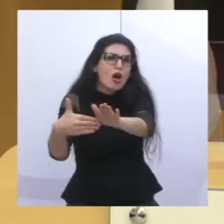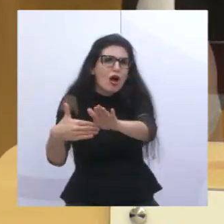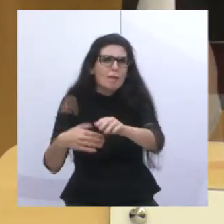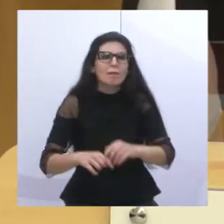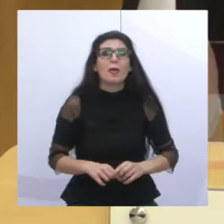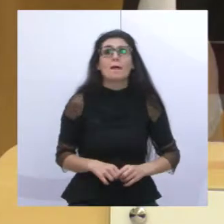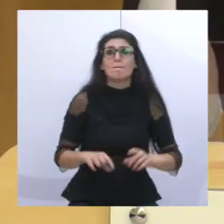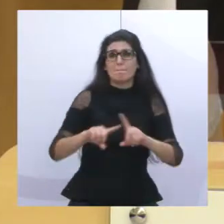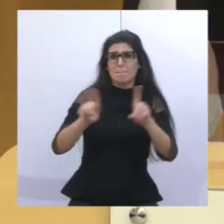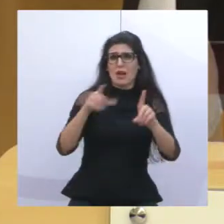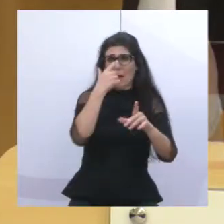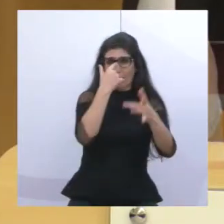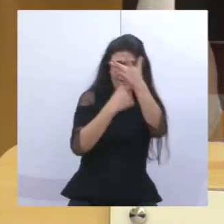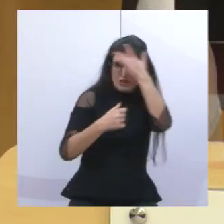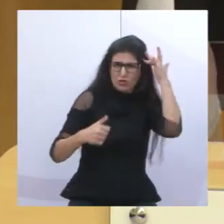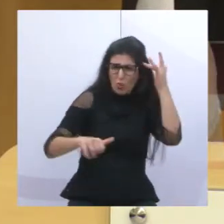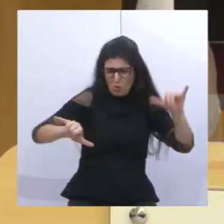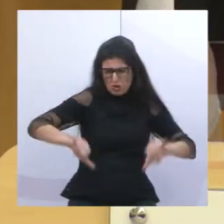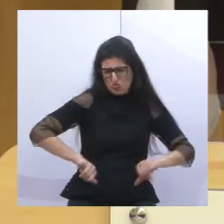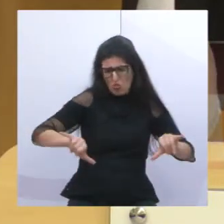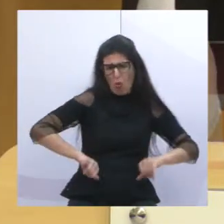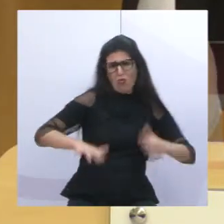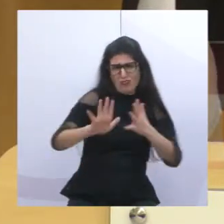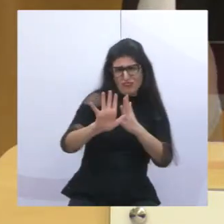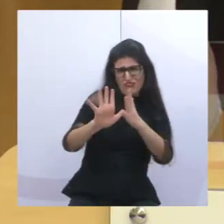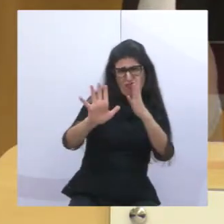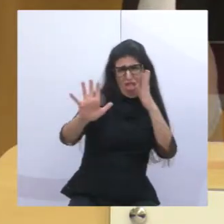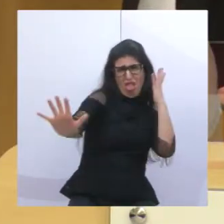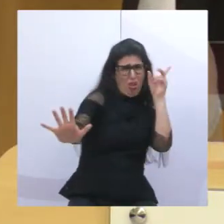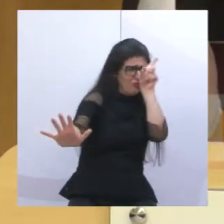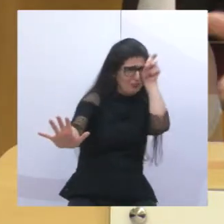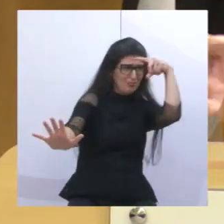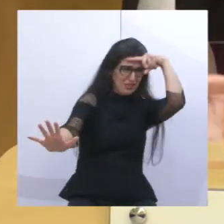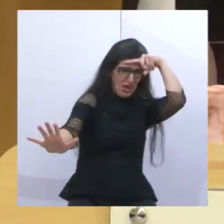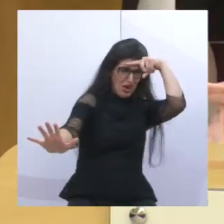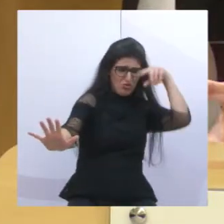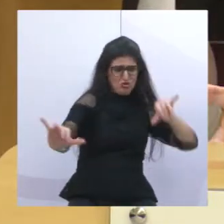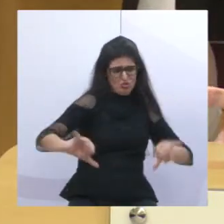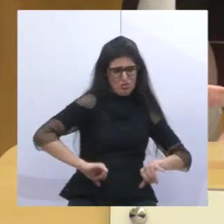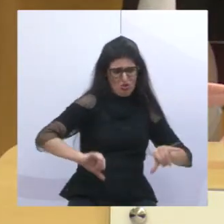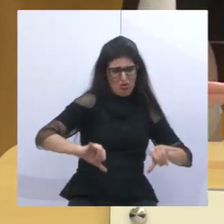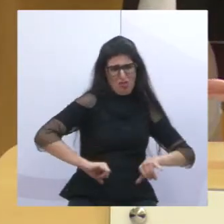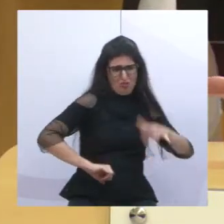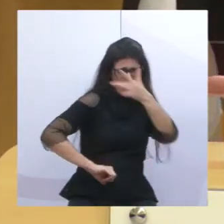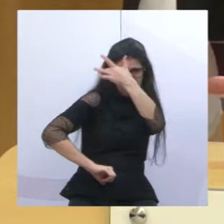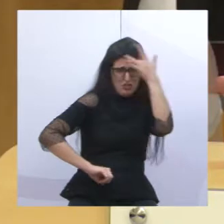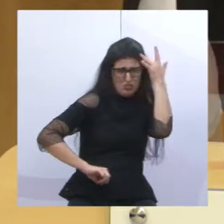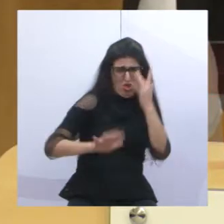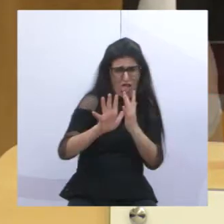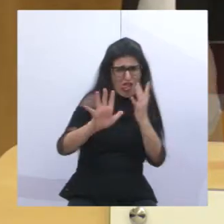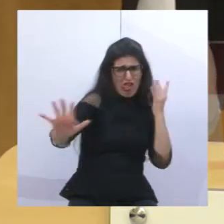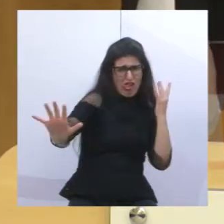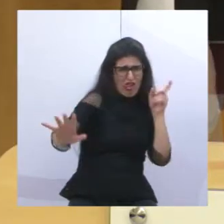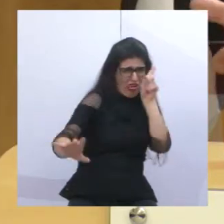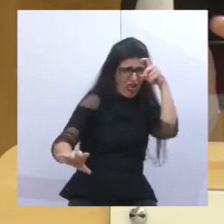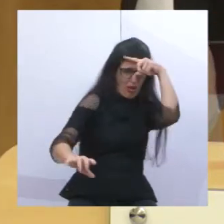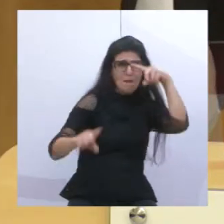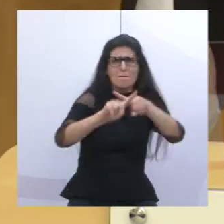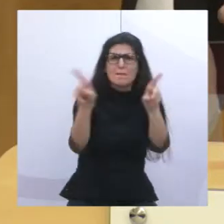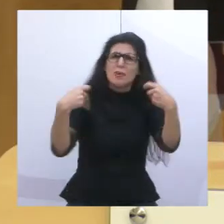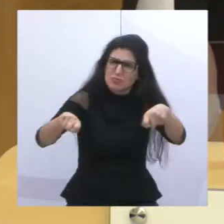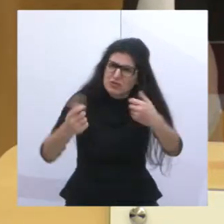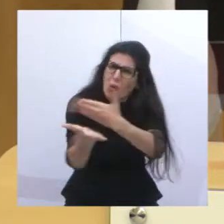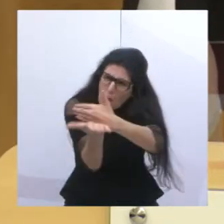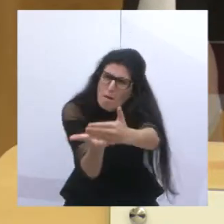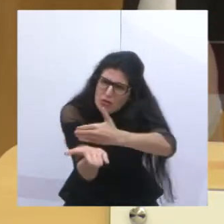nas filas da saúde. Quer dizer, vamos começar então. Se nós não começamos por